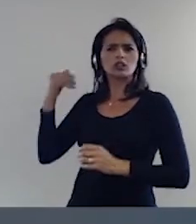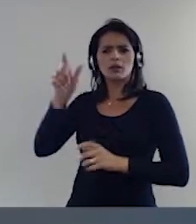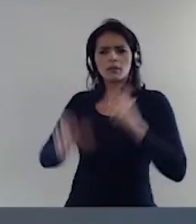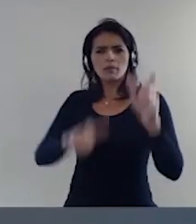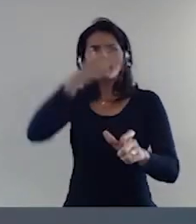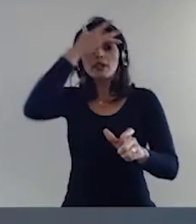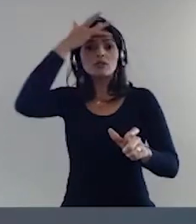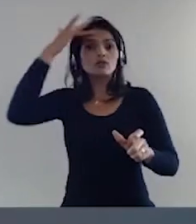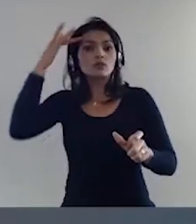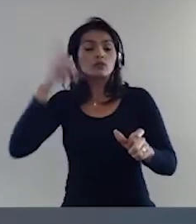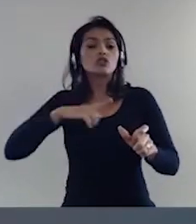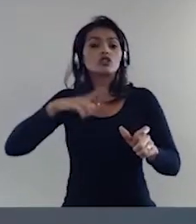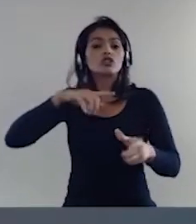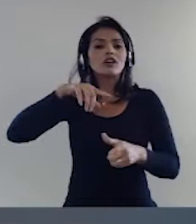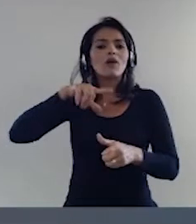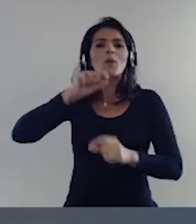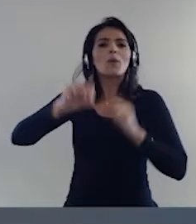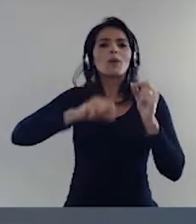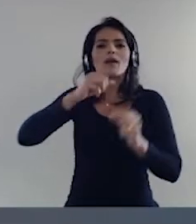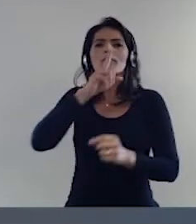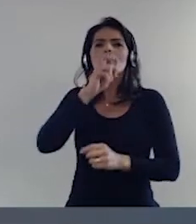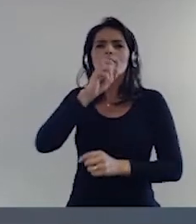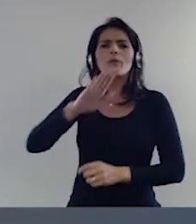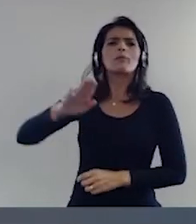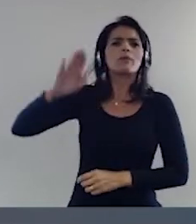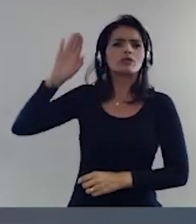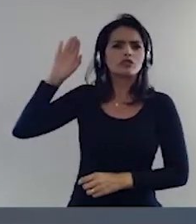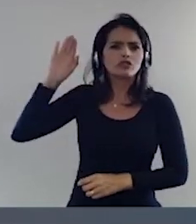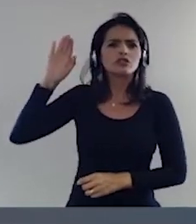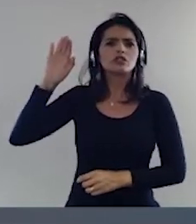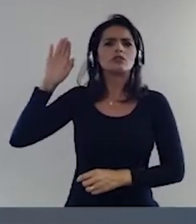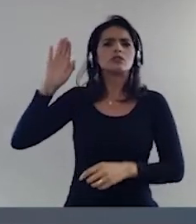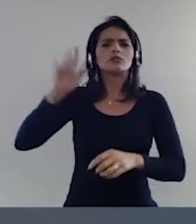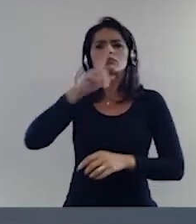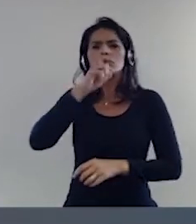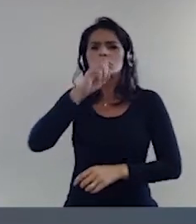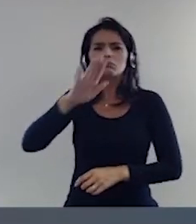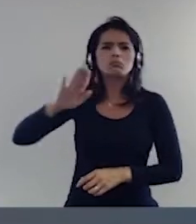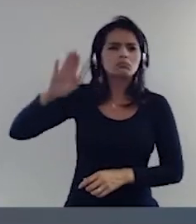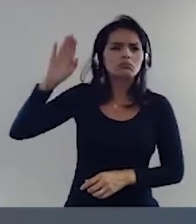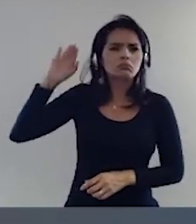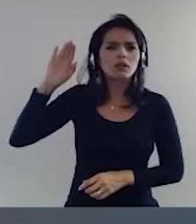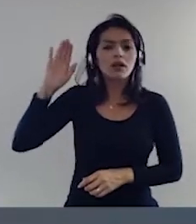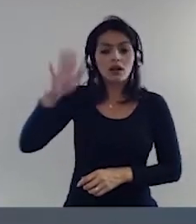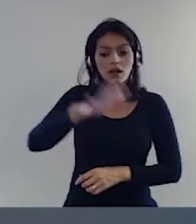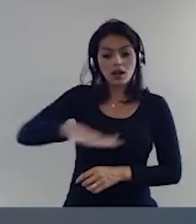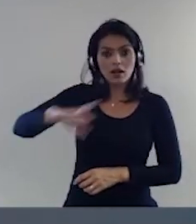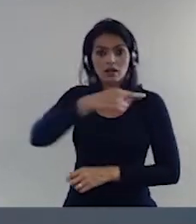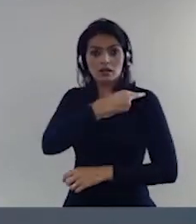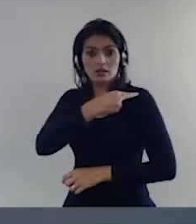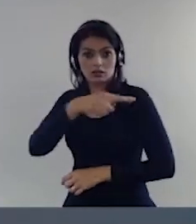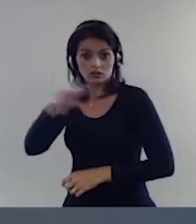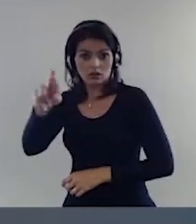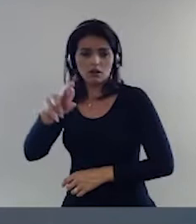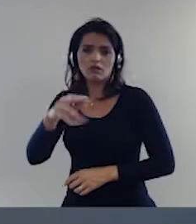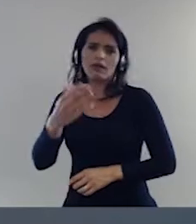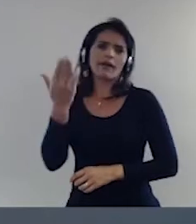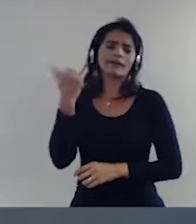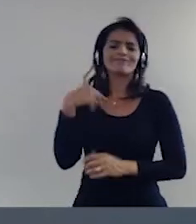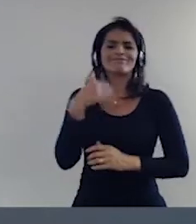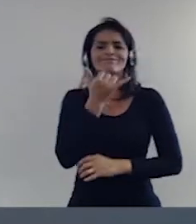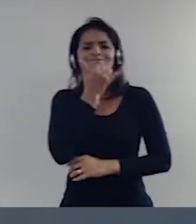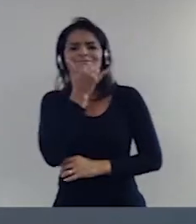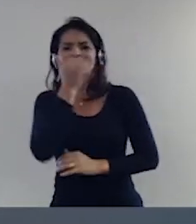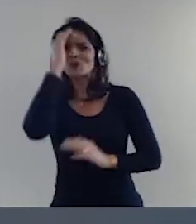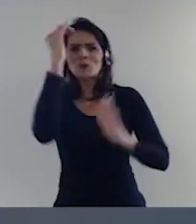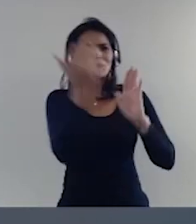pessoas faziam certos votos, né, faziam certas promessas até de cunho religioso, e depois não tinham mais como cumprir, e a discussão